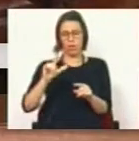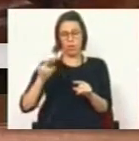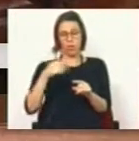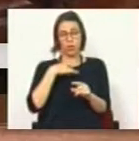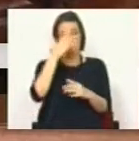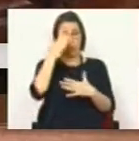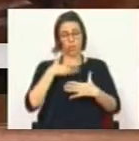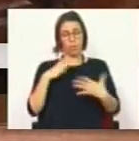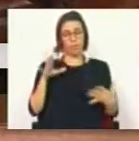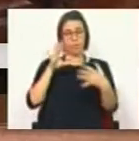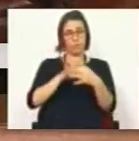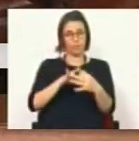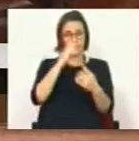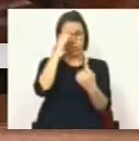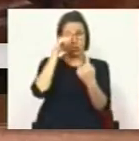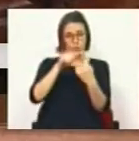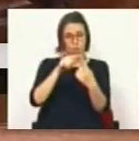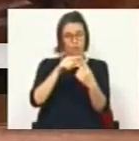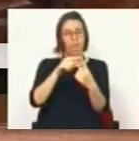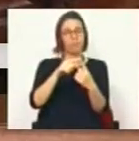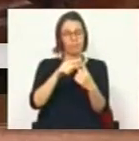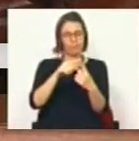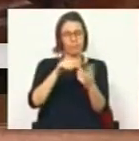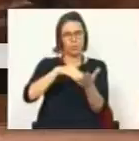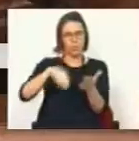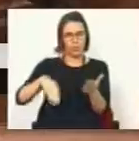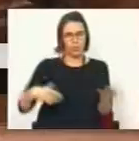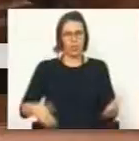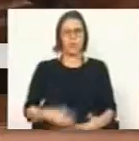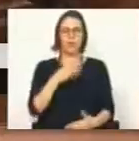que, a nosso ver, vai ao encontro dos propósitos e dos objetivos dos peticionantes. Disse.